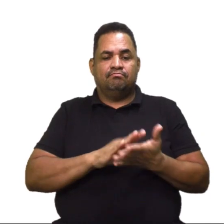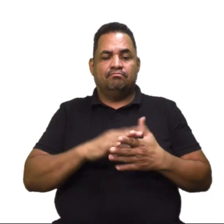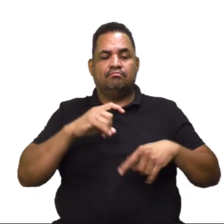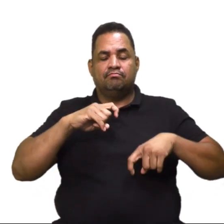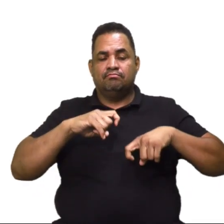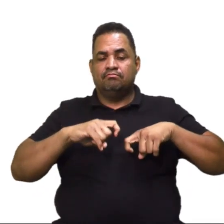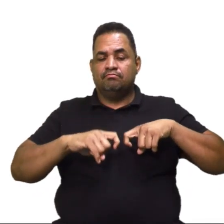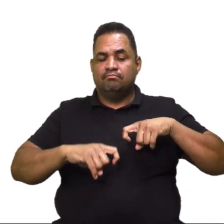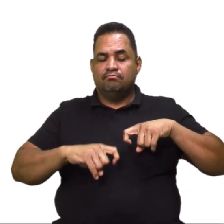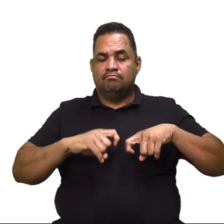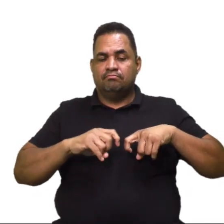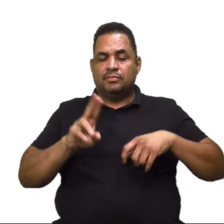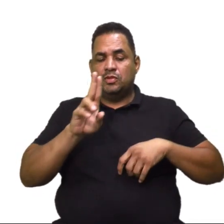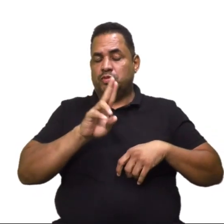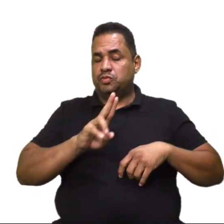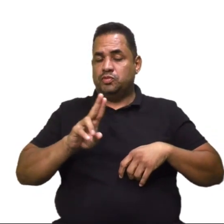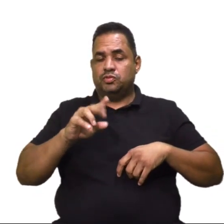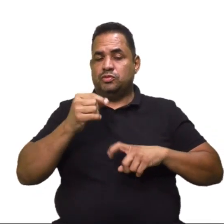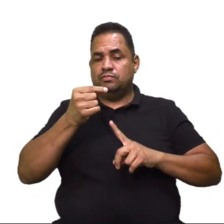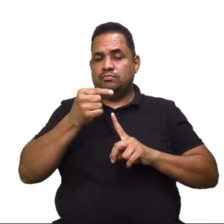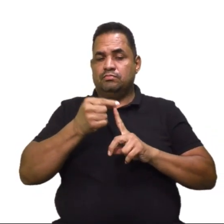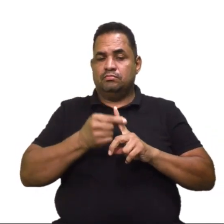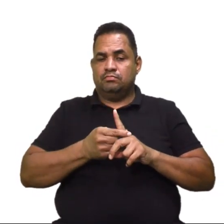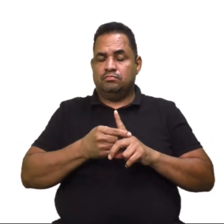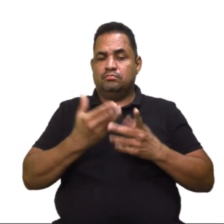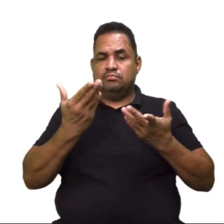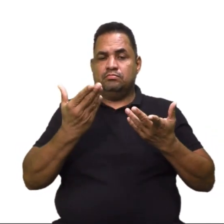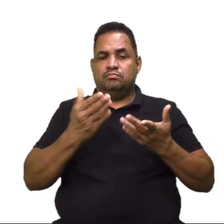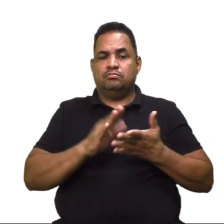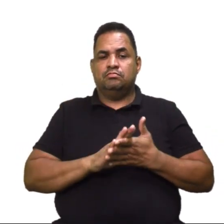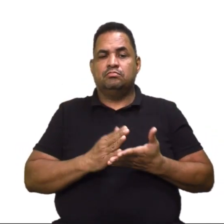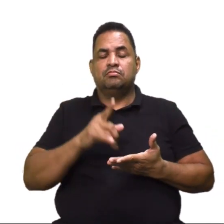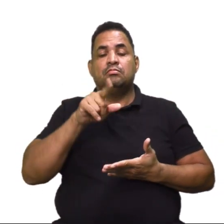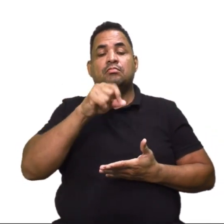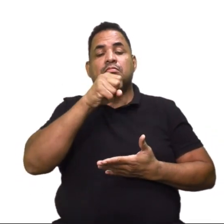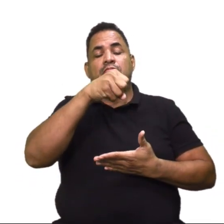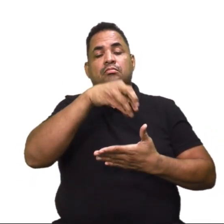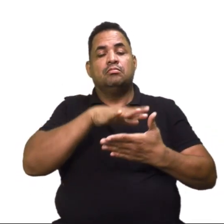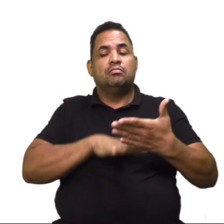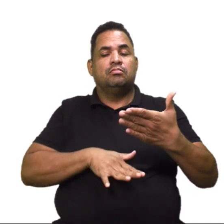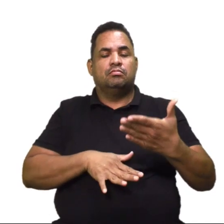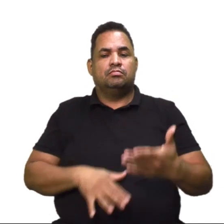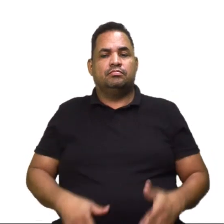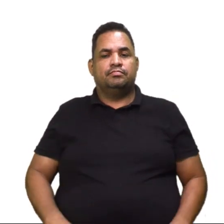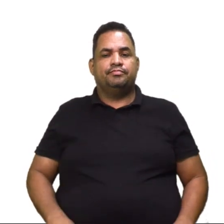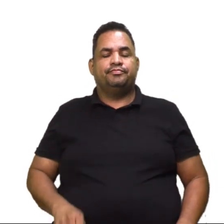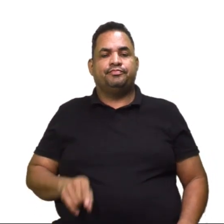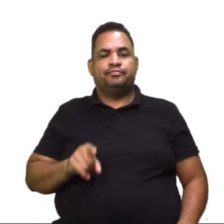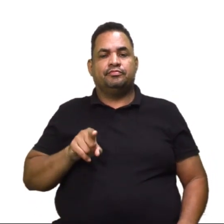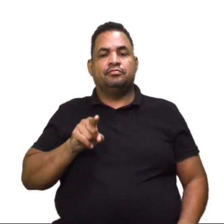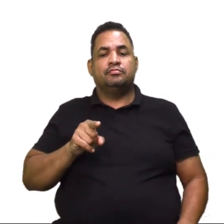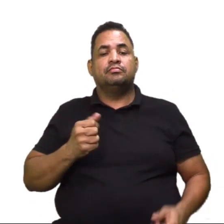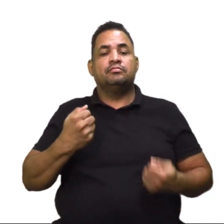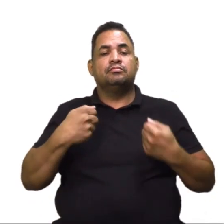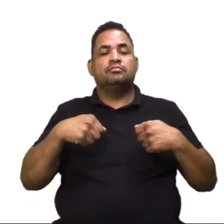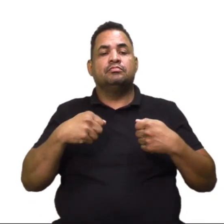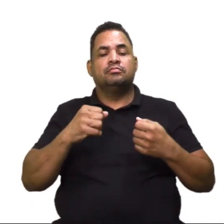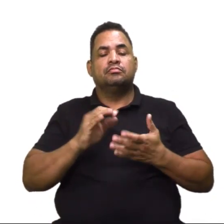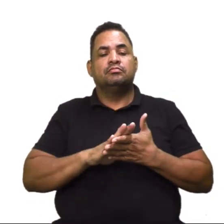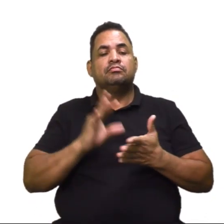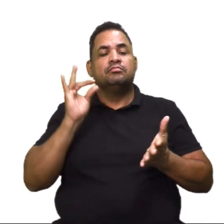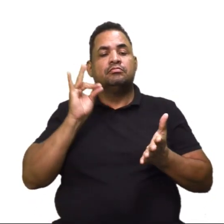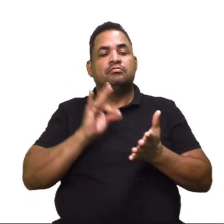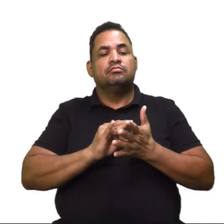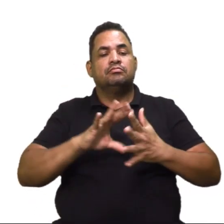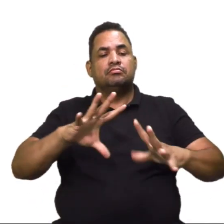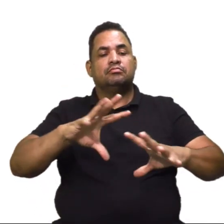sexuais com preservativos. Considerando a marca a única alternativa em que você pode, de fato, contrair